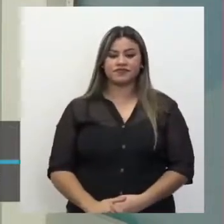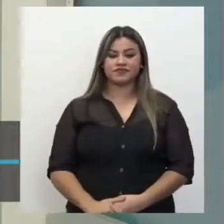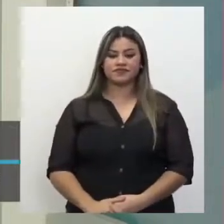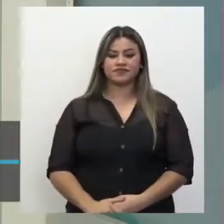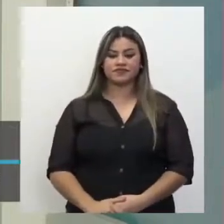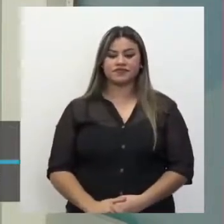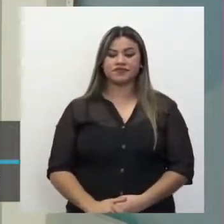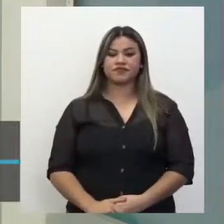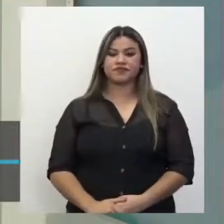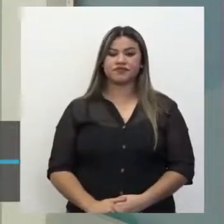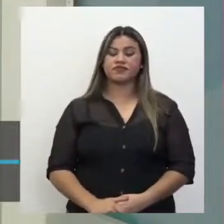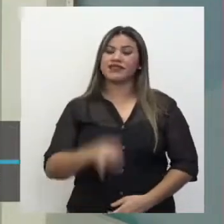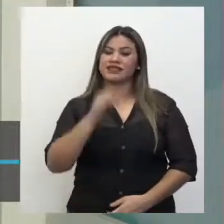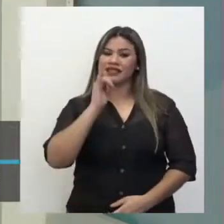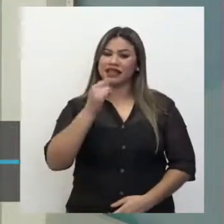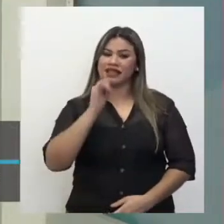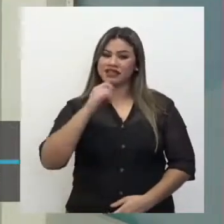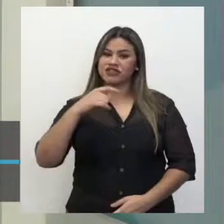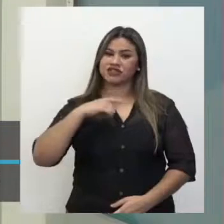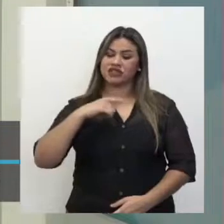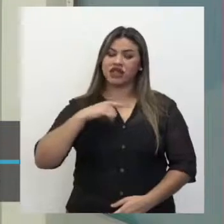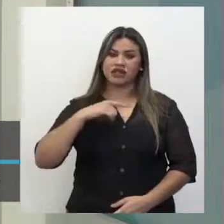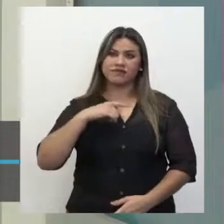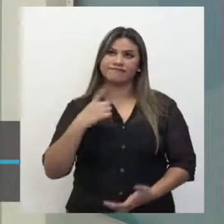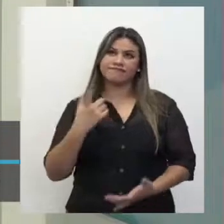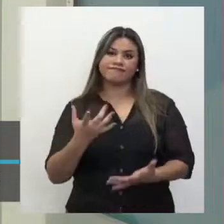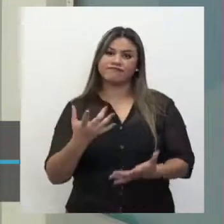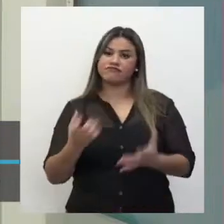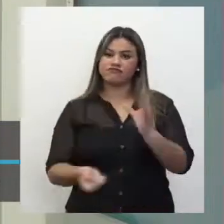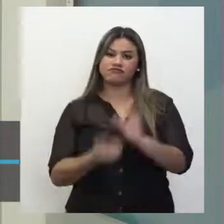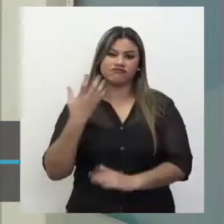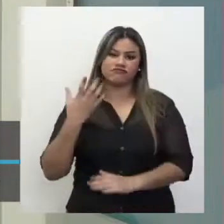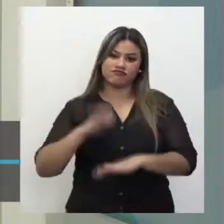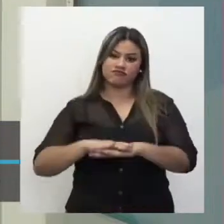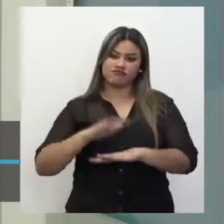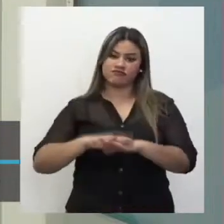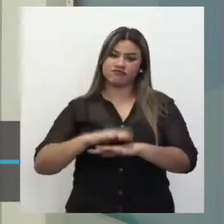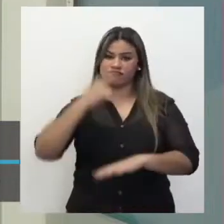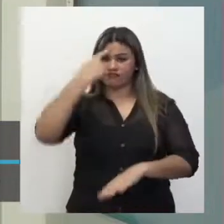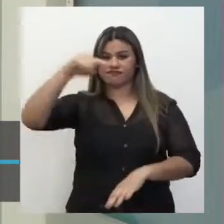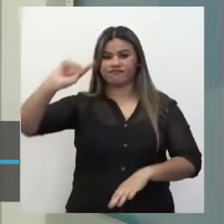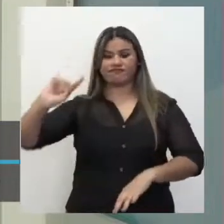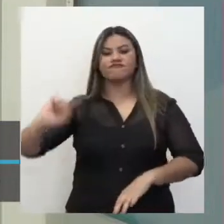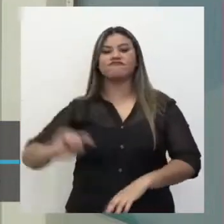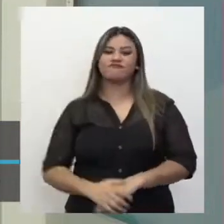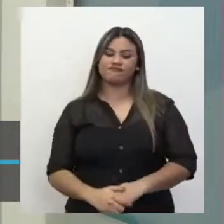um equívoco. Toda narrativa é uma ficção, logo é inventada.